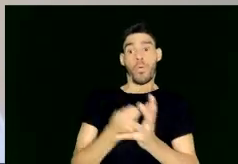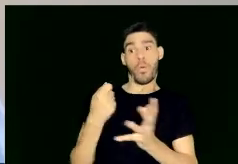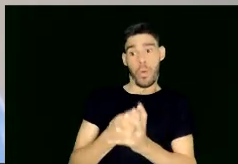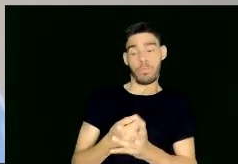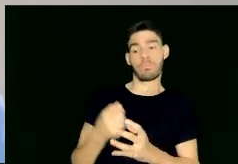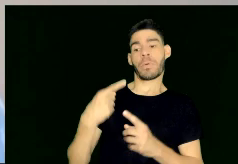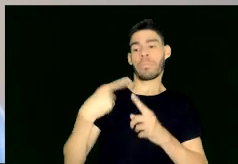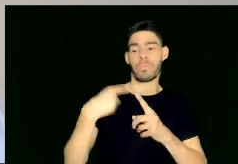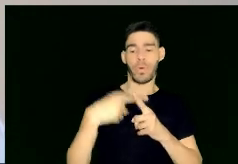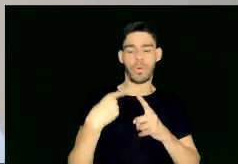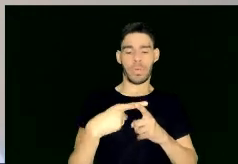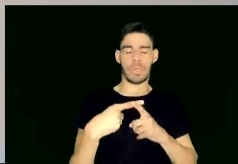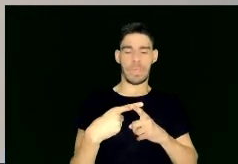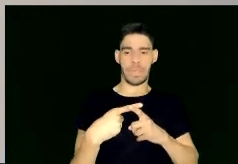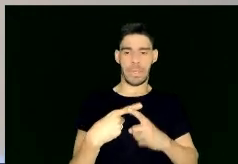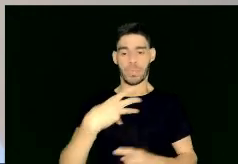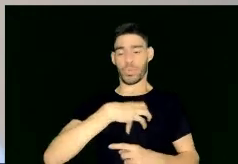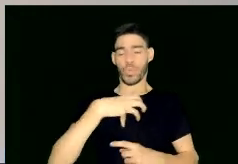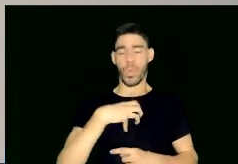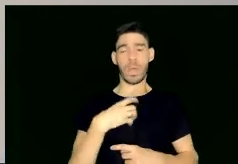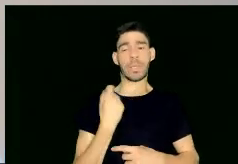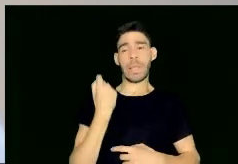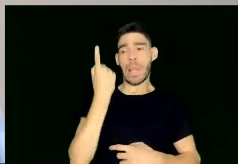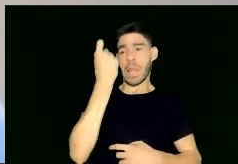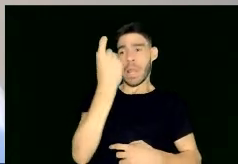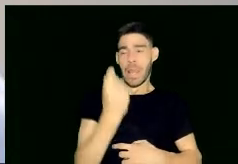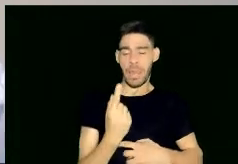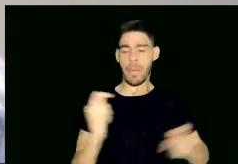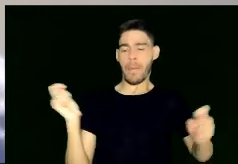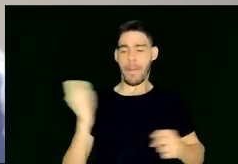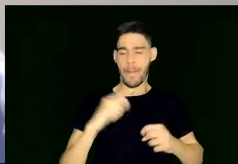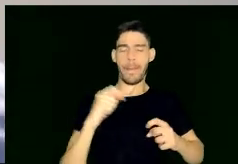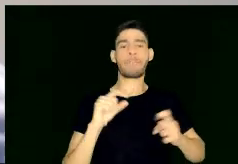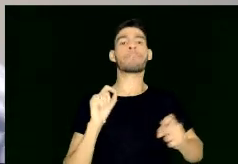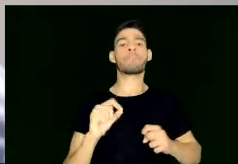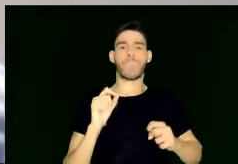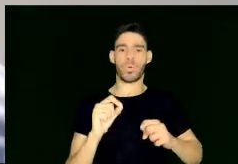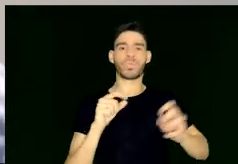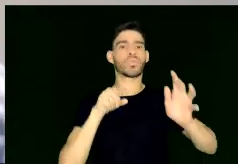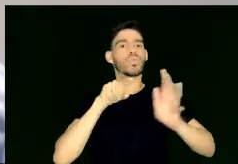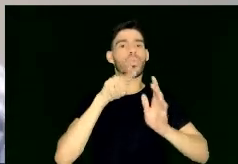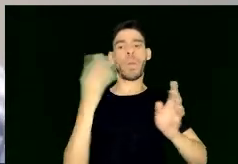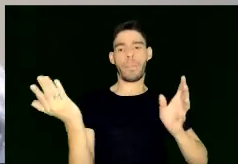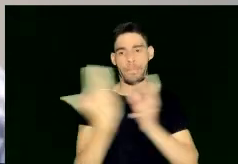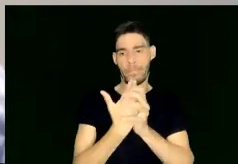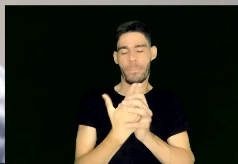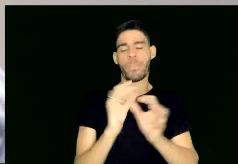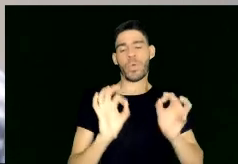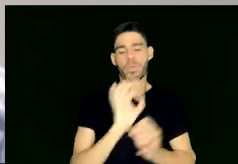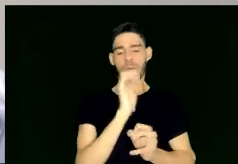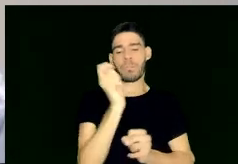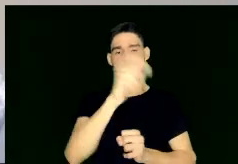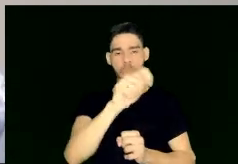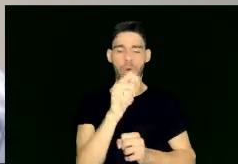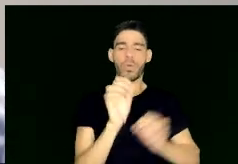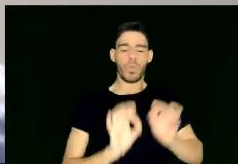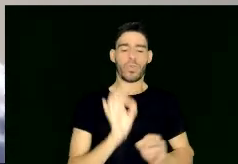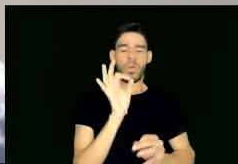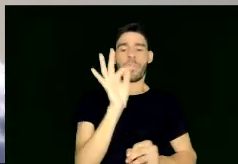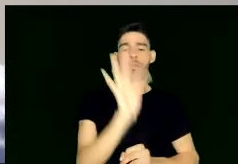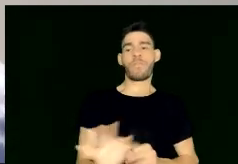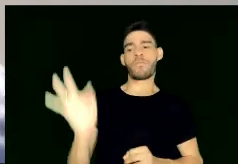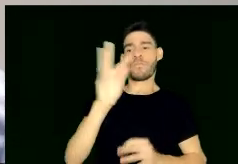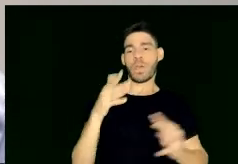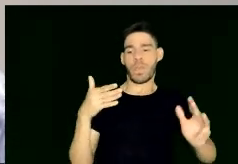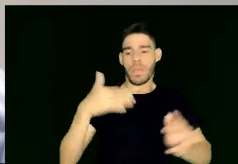certa forma, compulsório, por se tratar de uma situação excepcional, pode vir a ser questionado no judiciário. Então serão